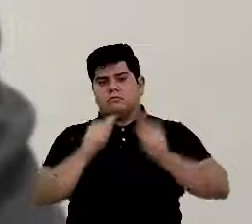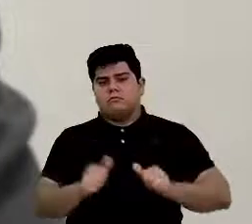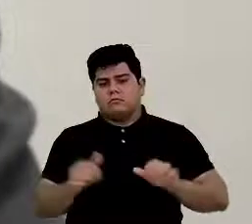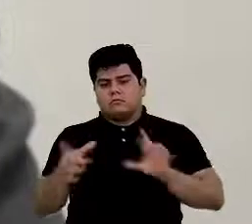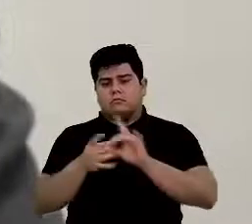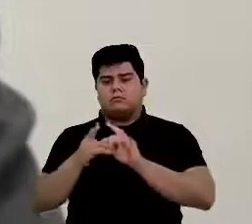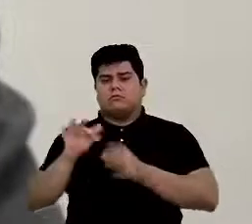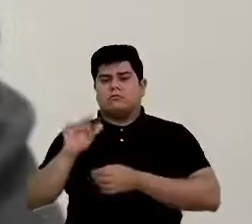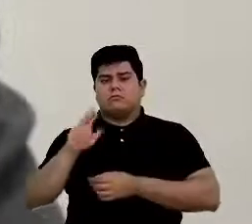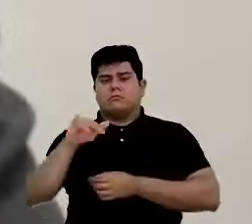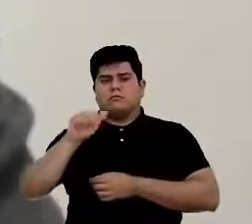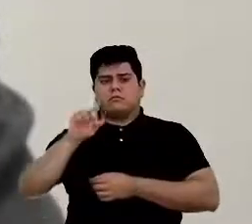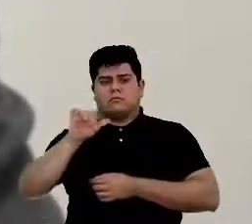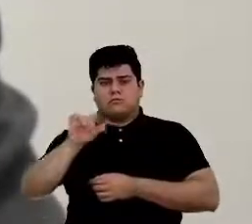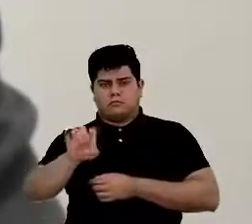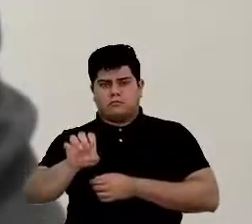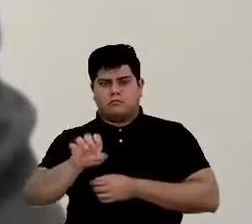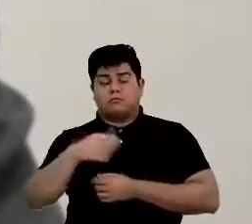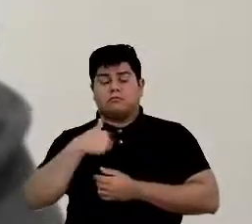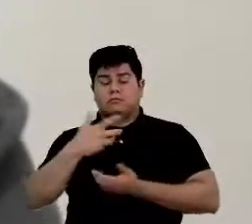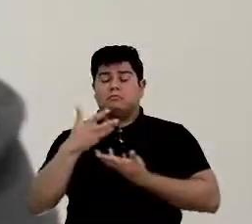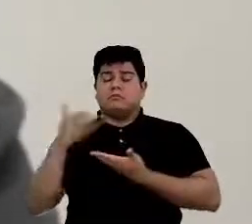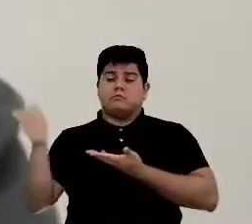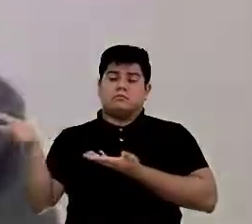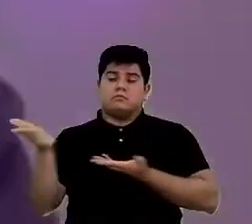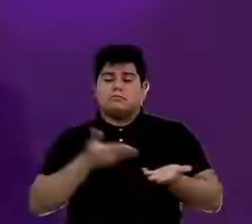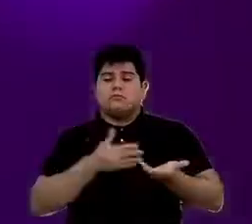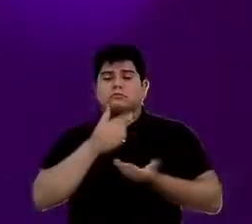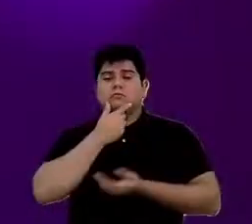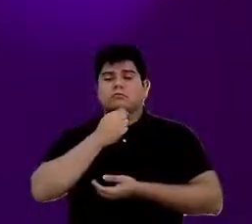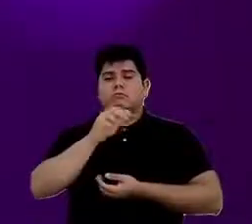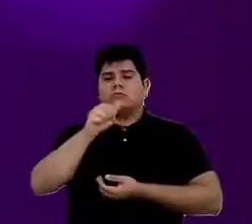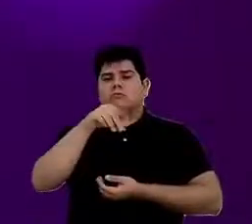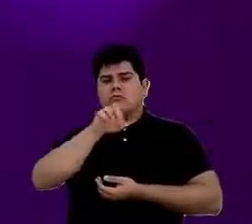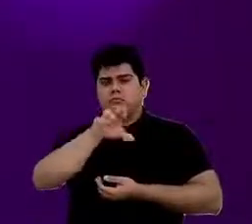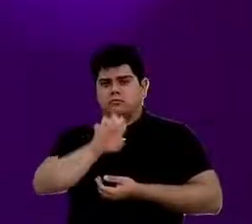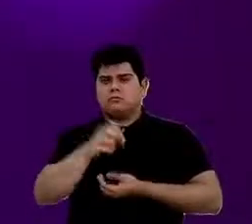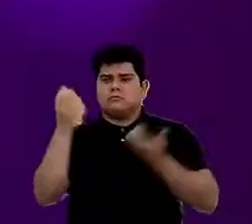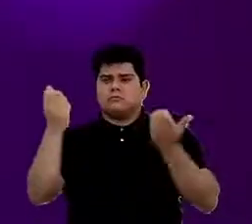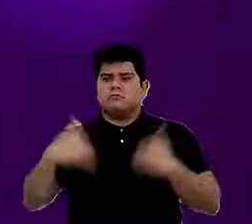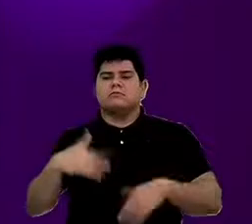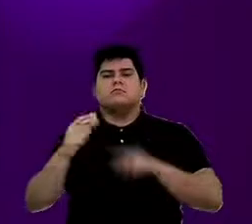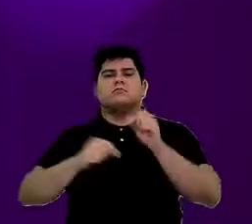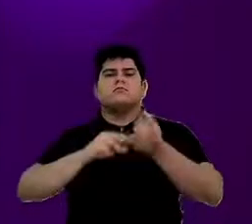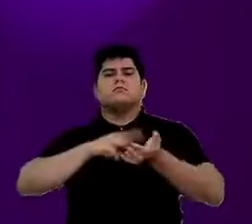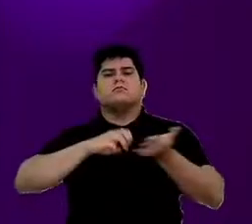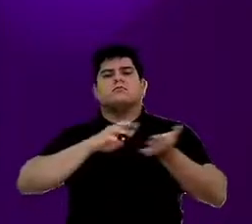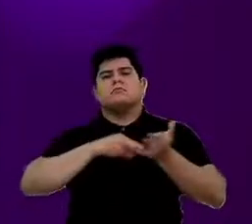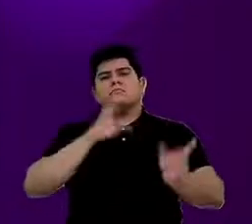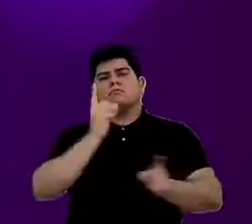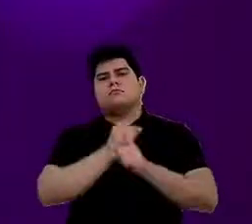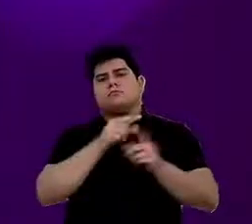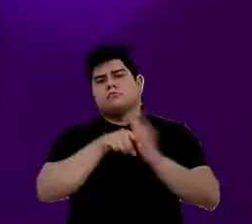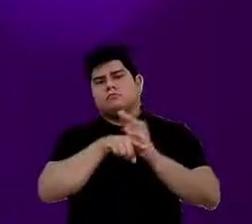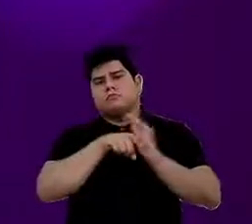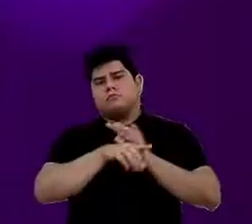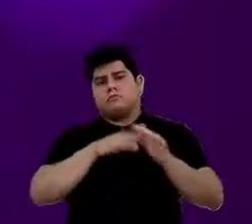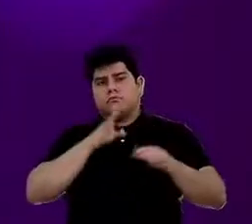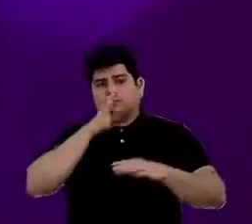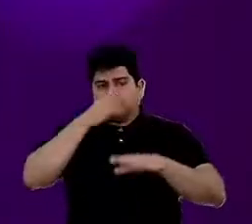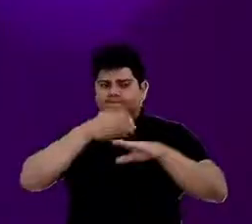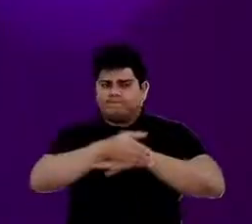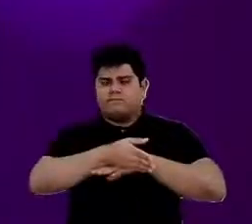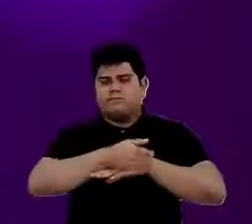funcionalidade. Agora a gente gostaria de chamar o Dr. André Feijó para falar para a gente sobre métodos diagnósticos invasivos de